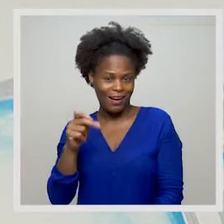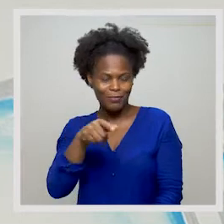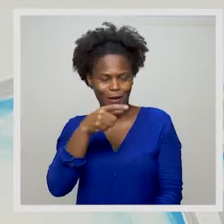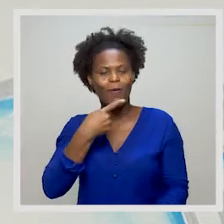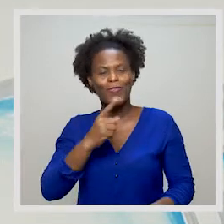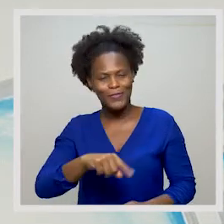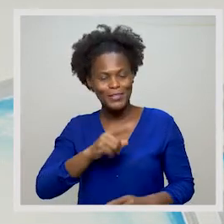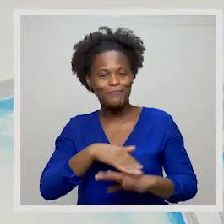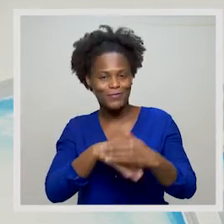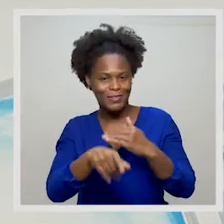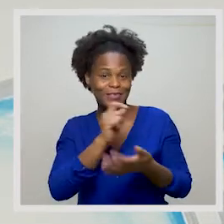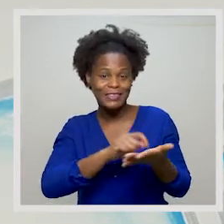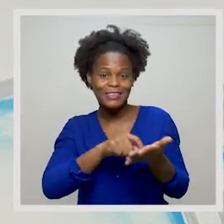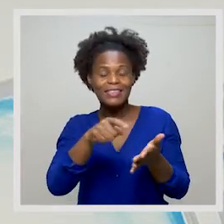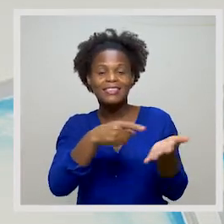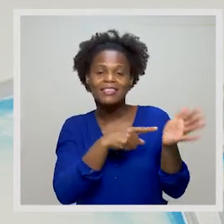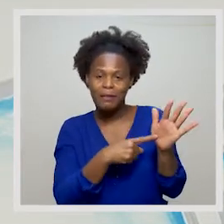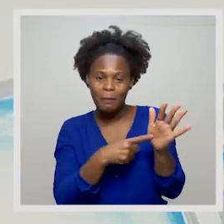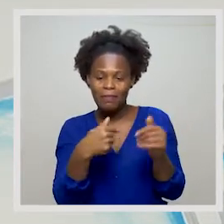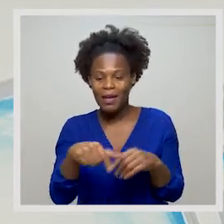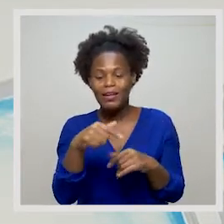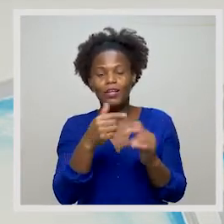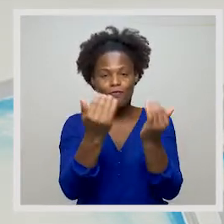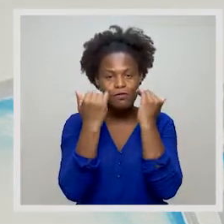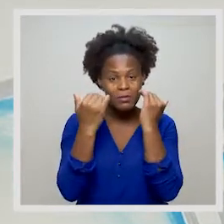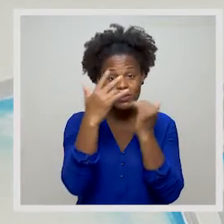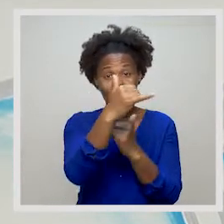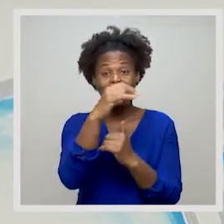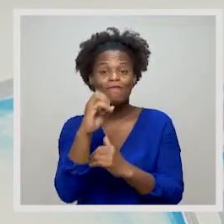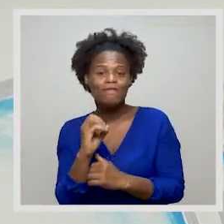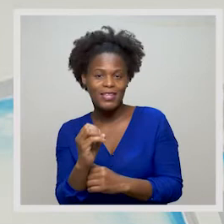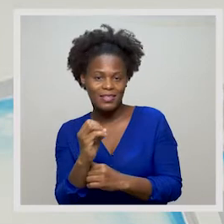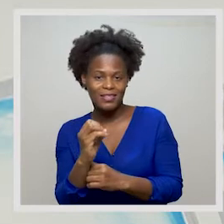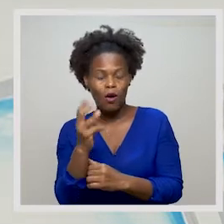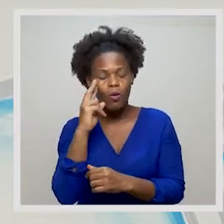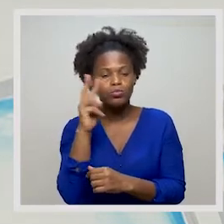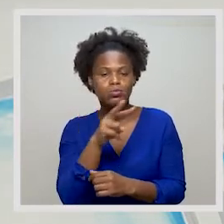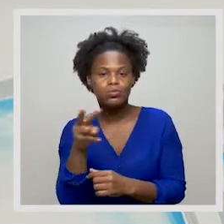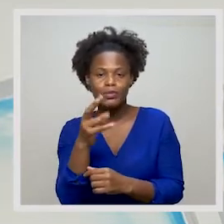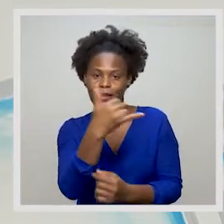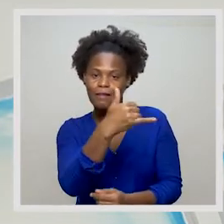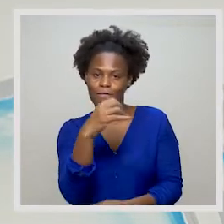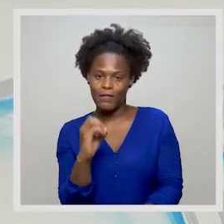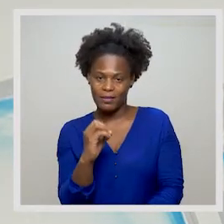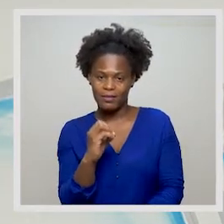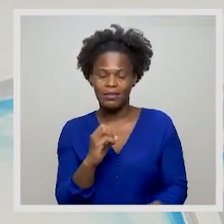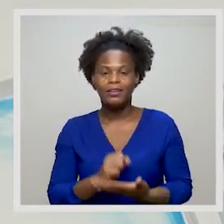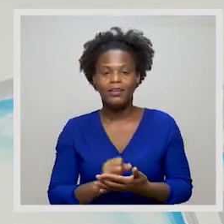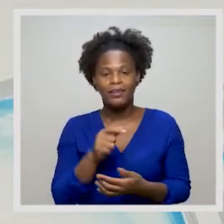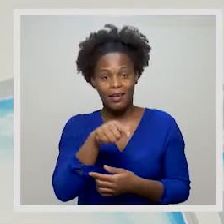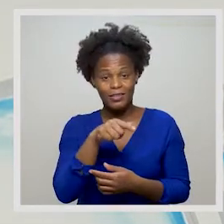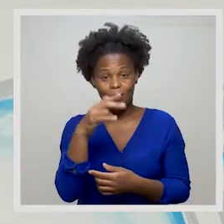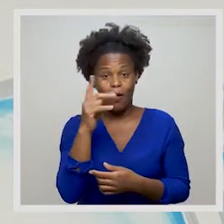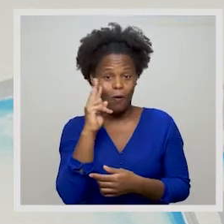vamos retomar, tá bom? Então, neste exemplo, temos aqui 20 dados, 20 observações.